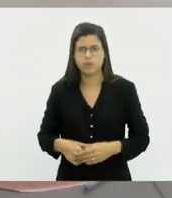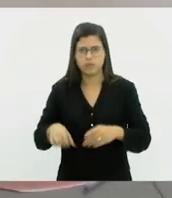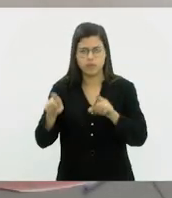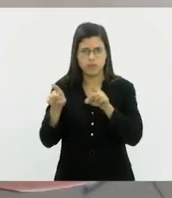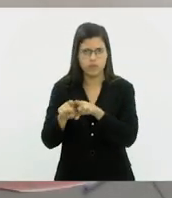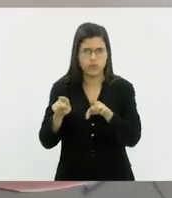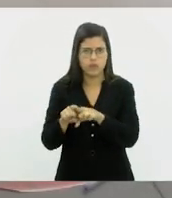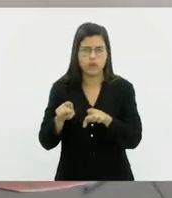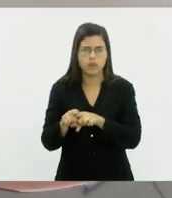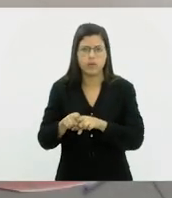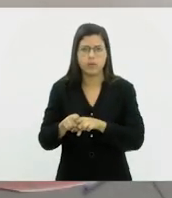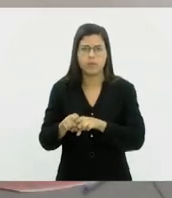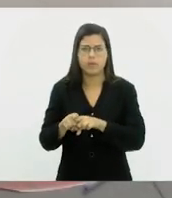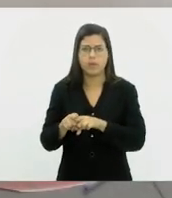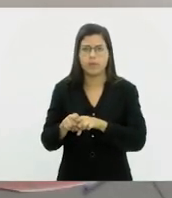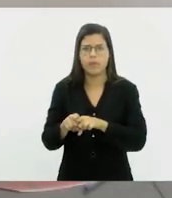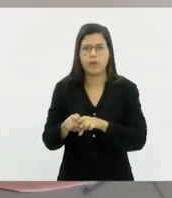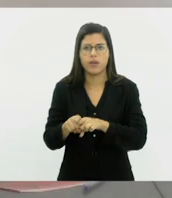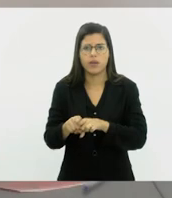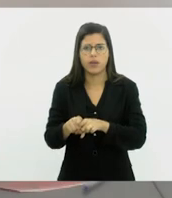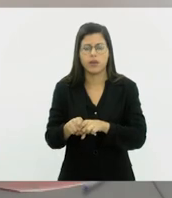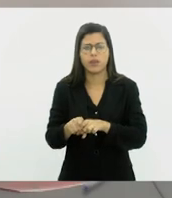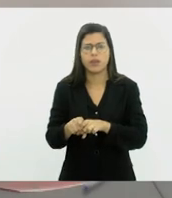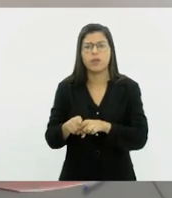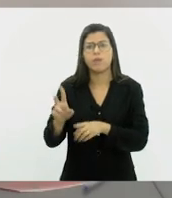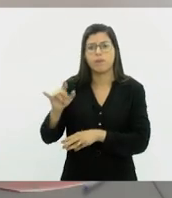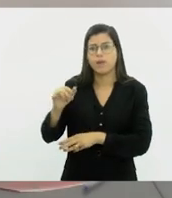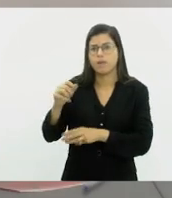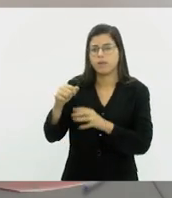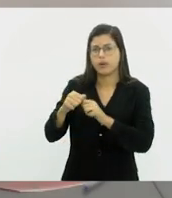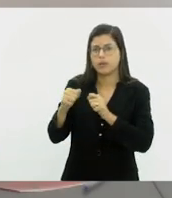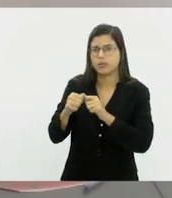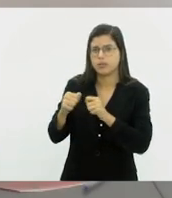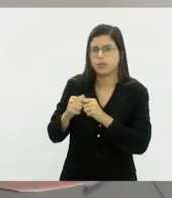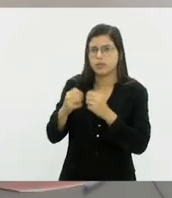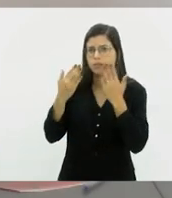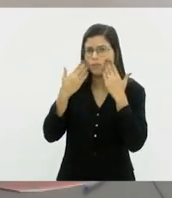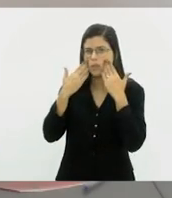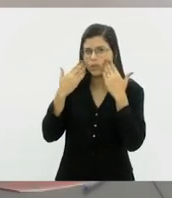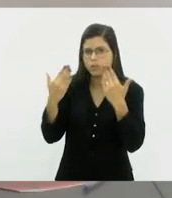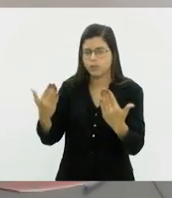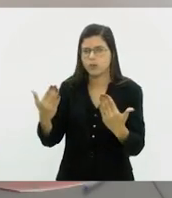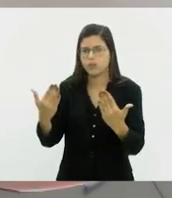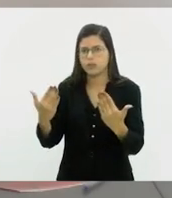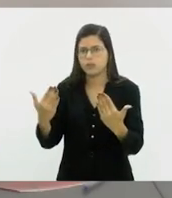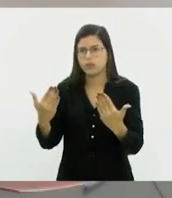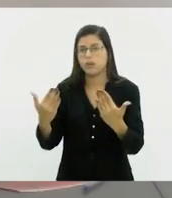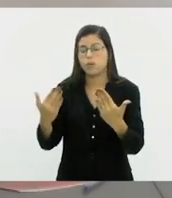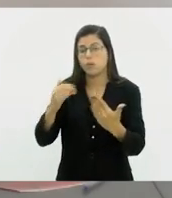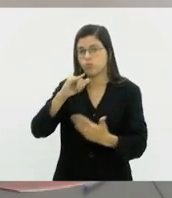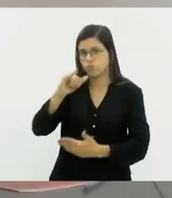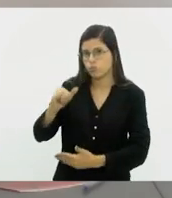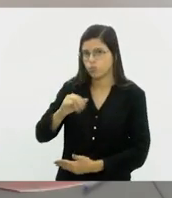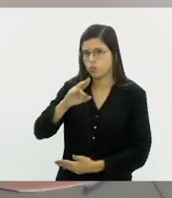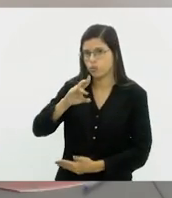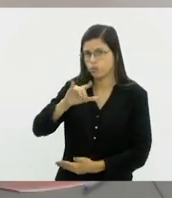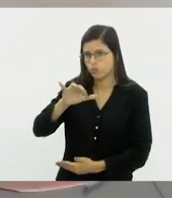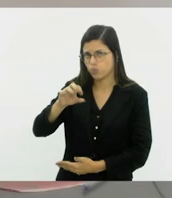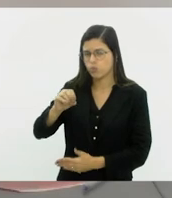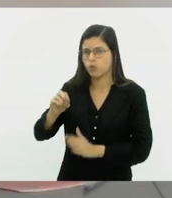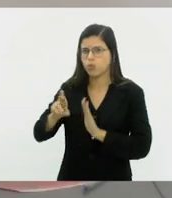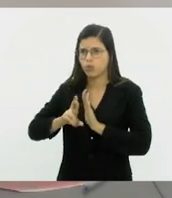eh eh fazer uma exposição o o Júlio Barroso também